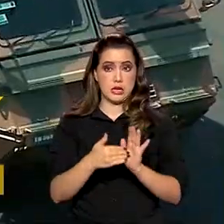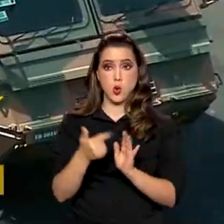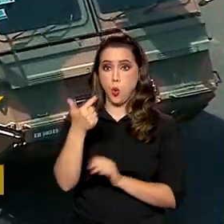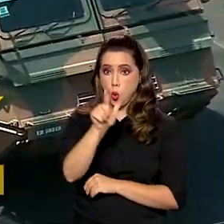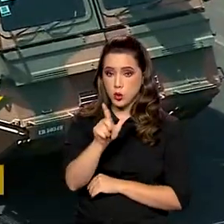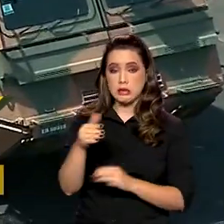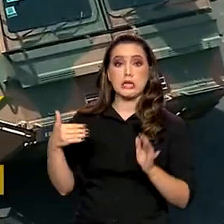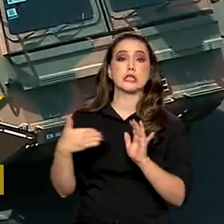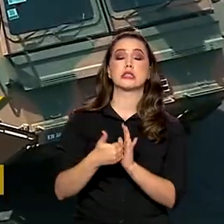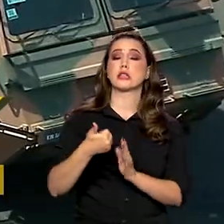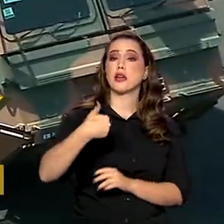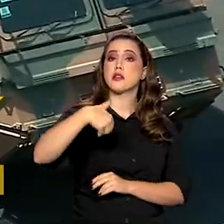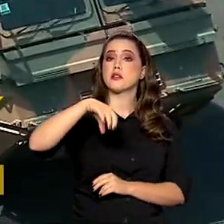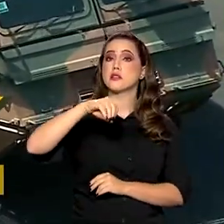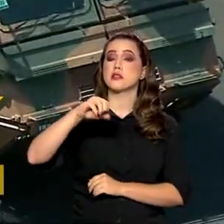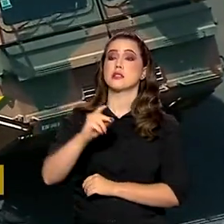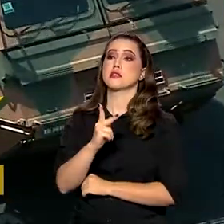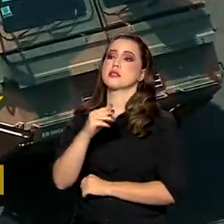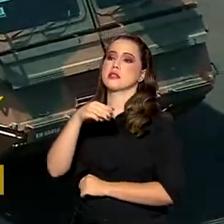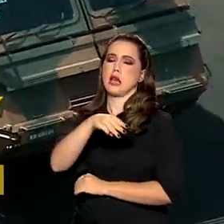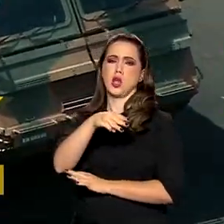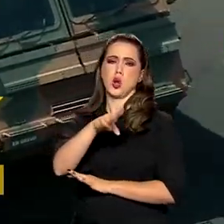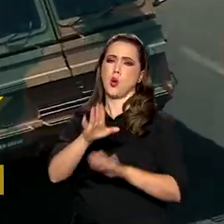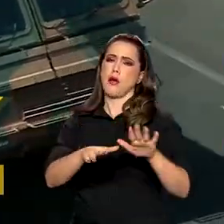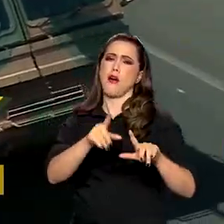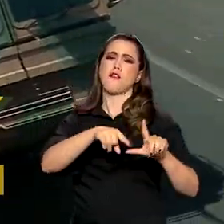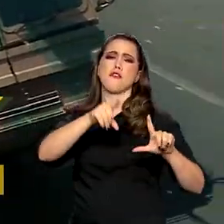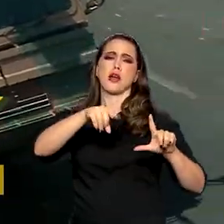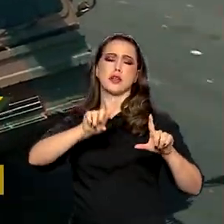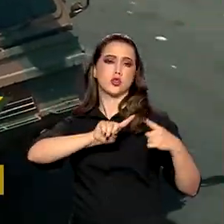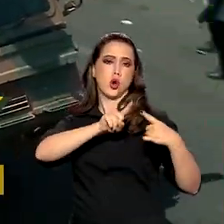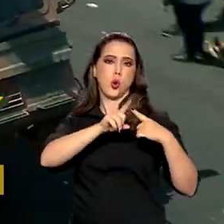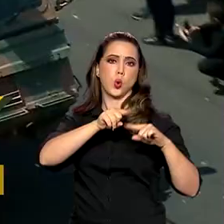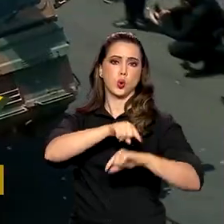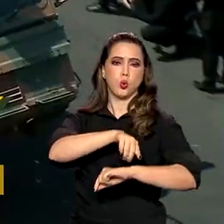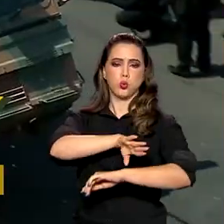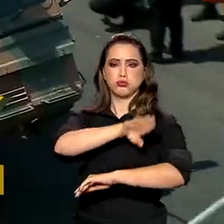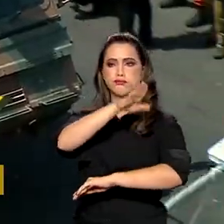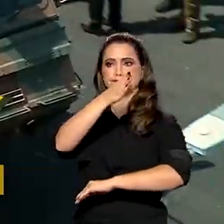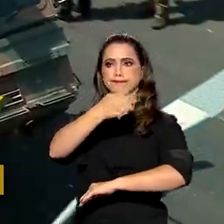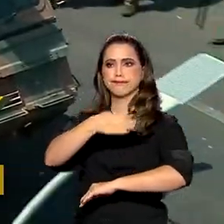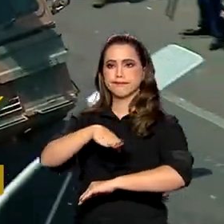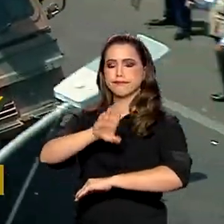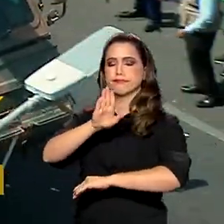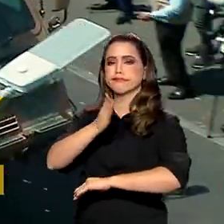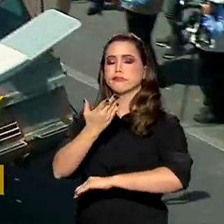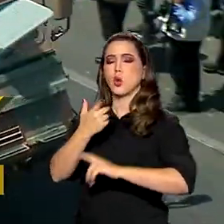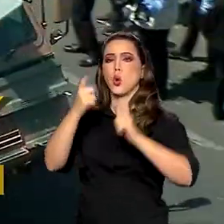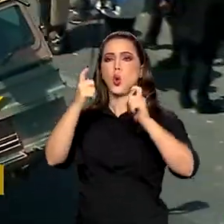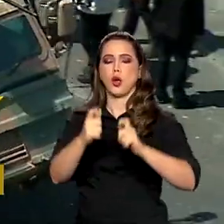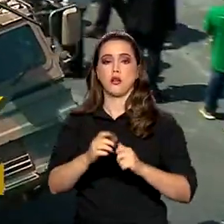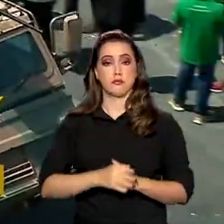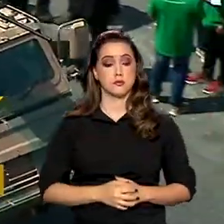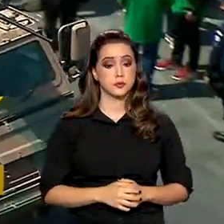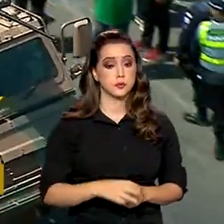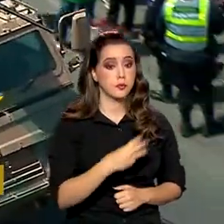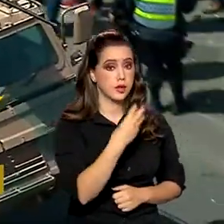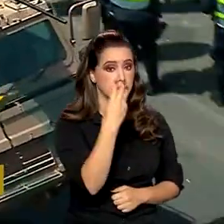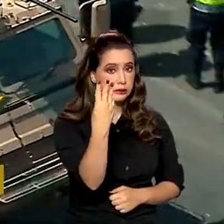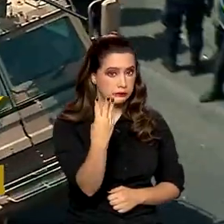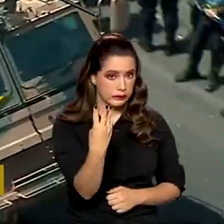quilômetros, dependendo da altitude de lançamento. 3 viaturas remuniciadoras, responsáveis por